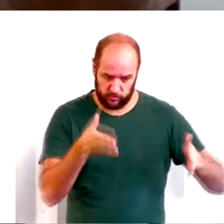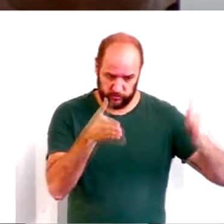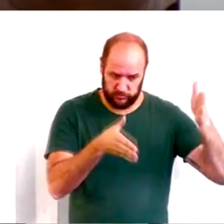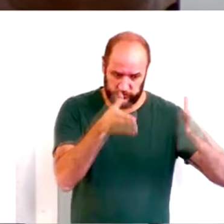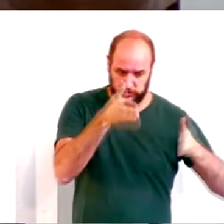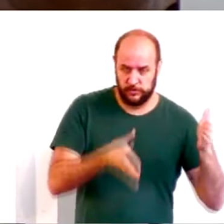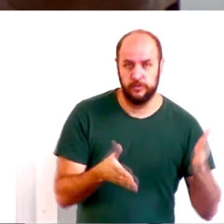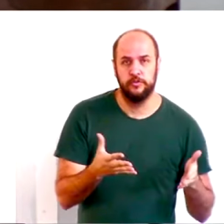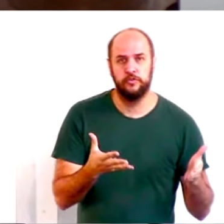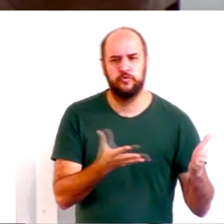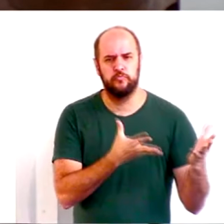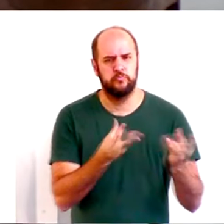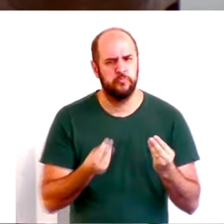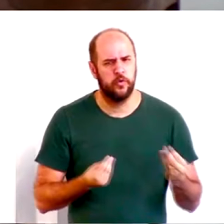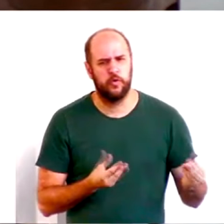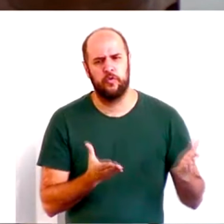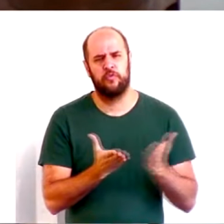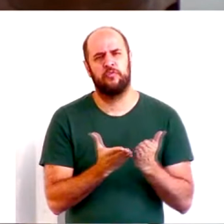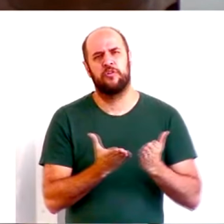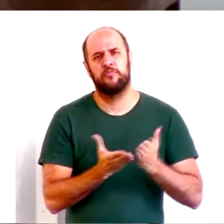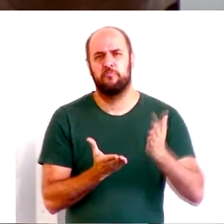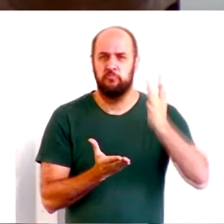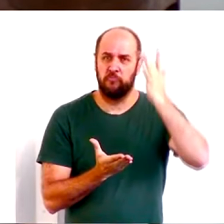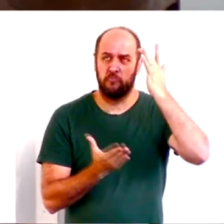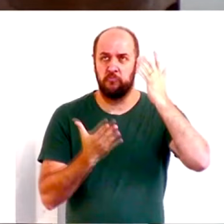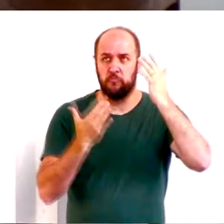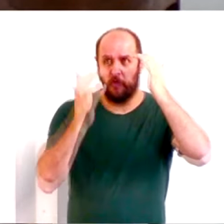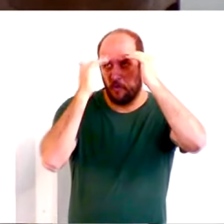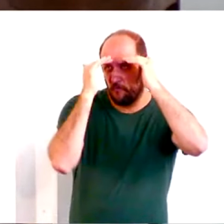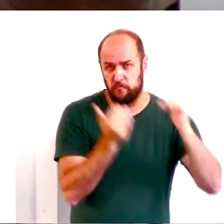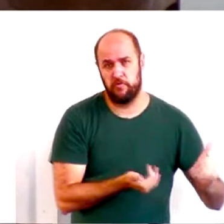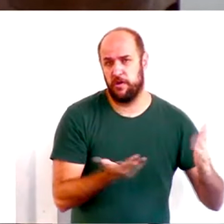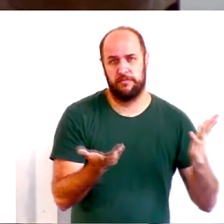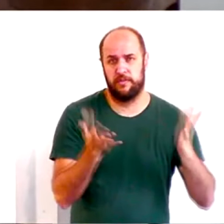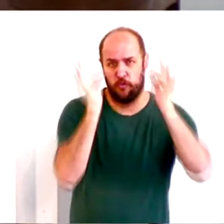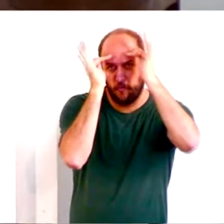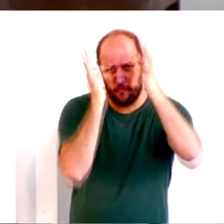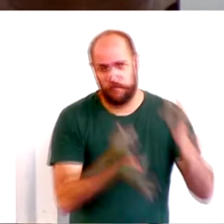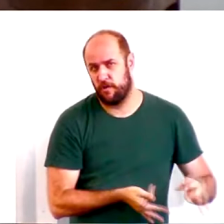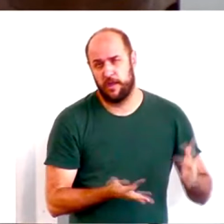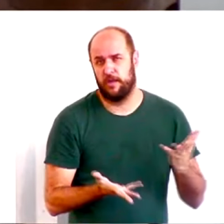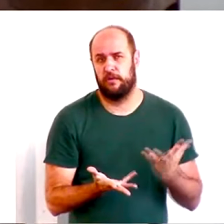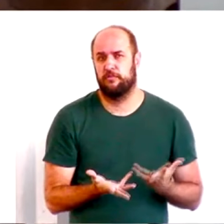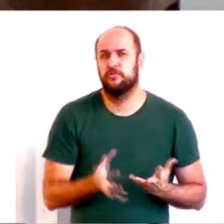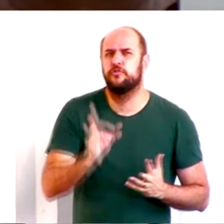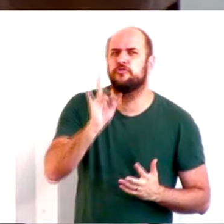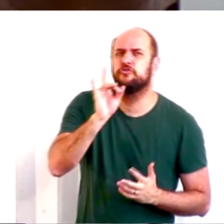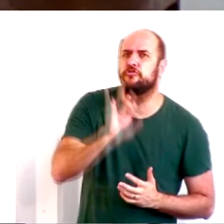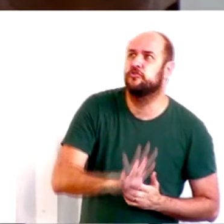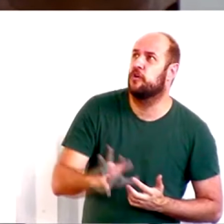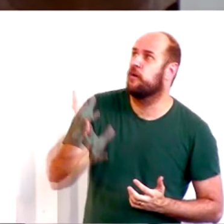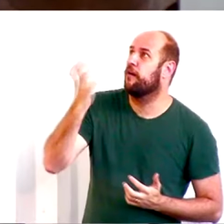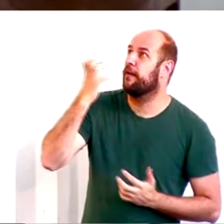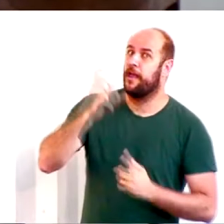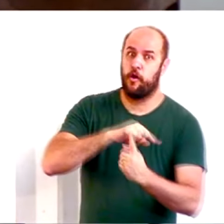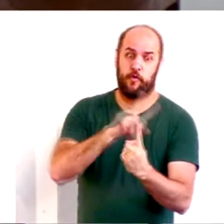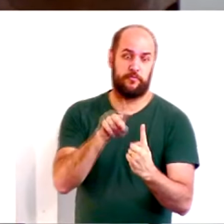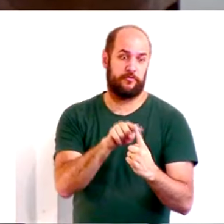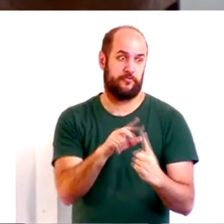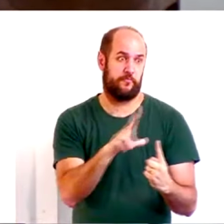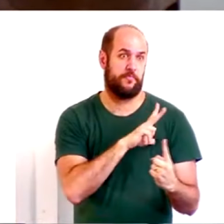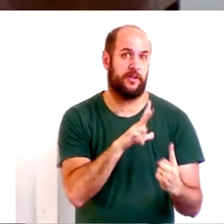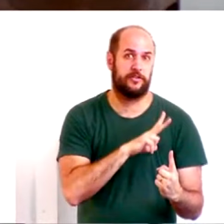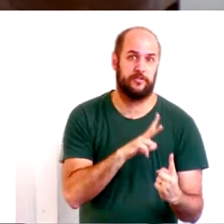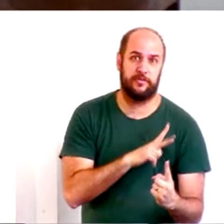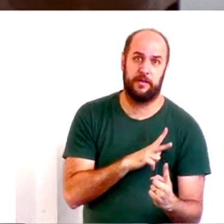do cristianismo dos nossos dias não seja fiel a Deus queira usar Deus para atingir os seus propósitos os